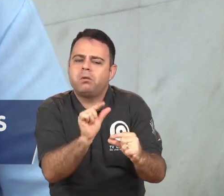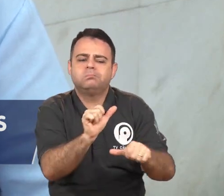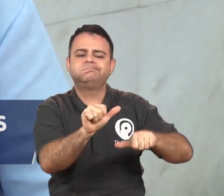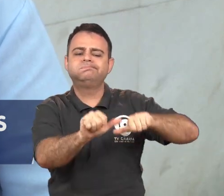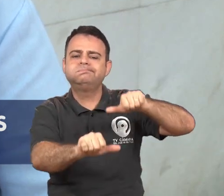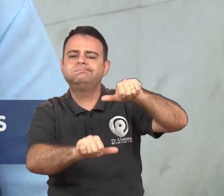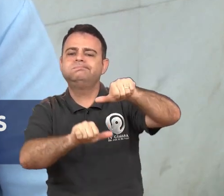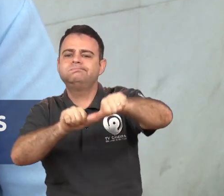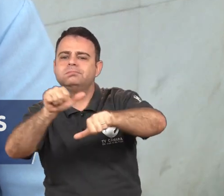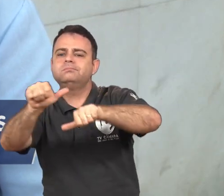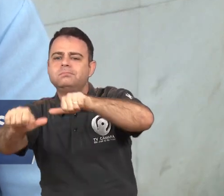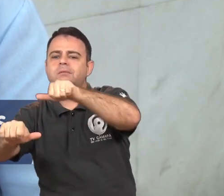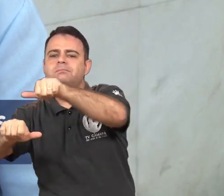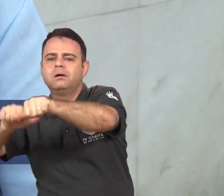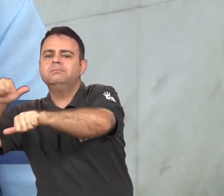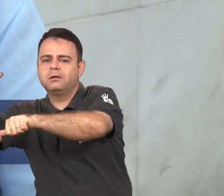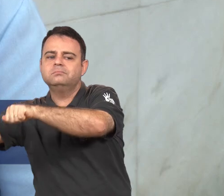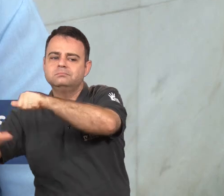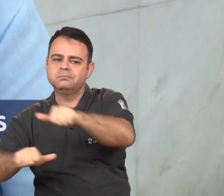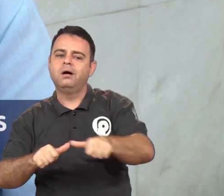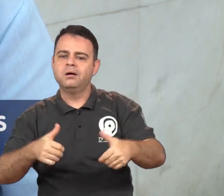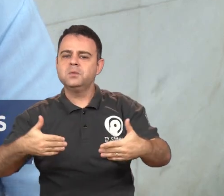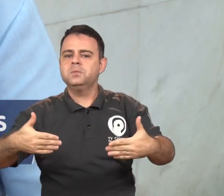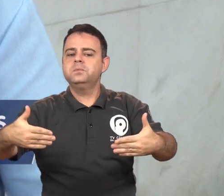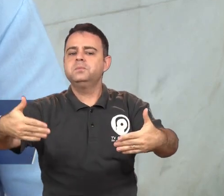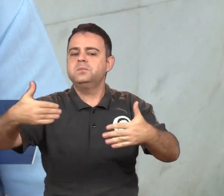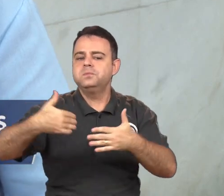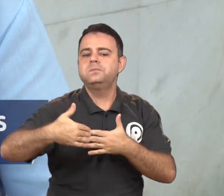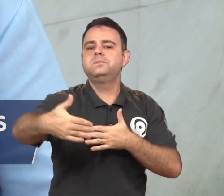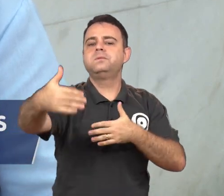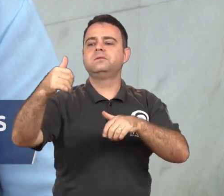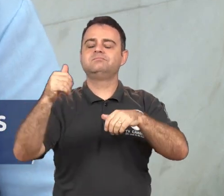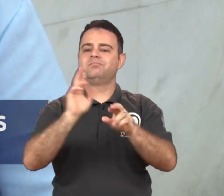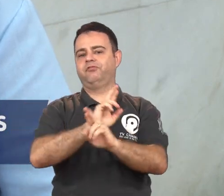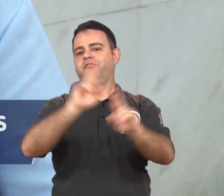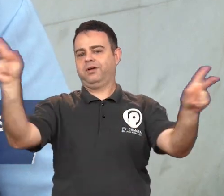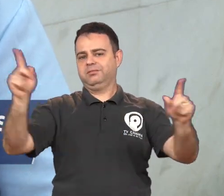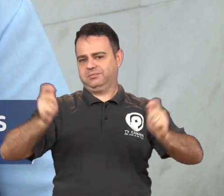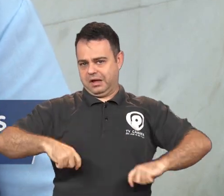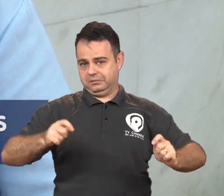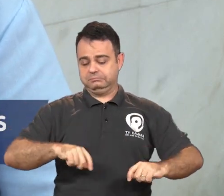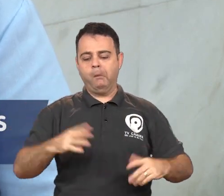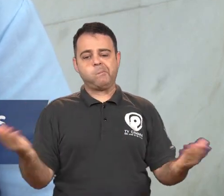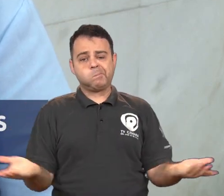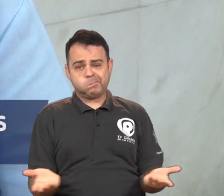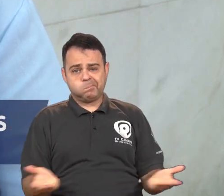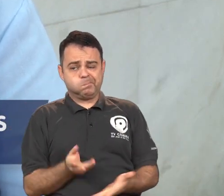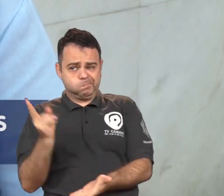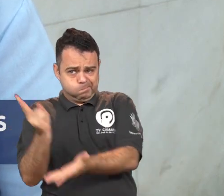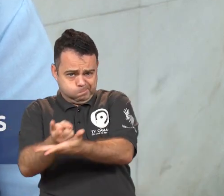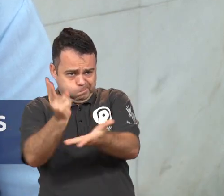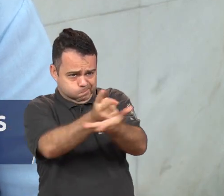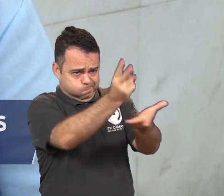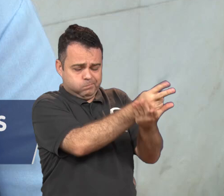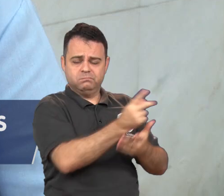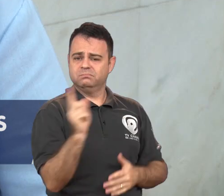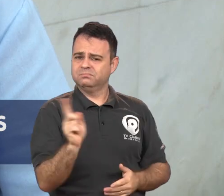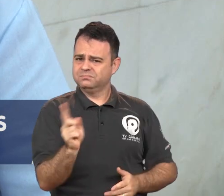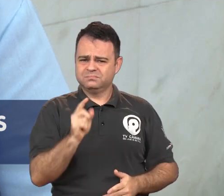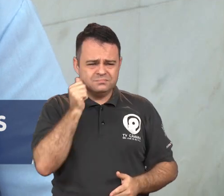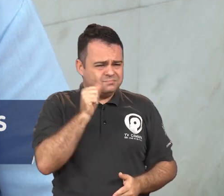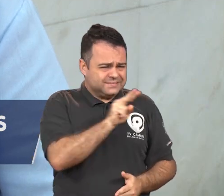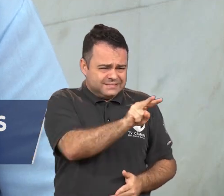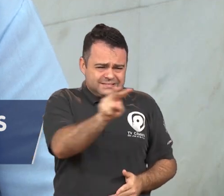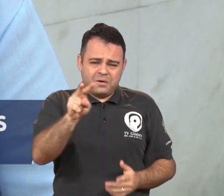pouco para a gente chegar em uma realidade diferenciada, porque hoje a gente vê a situação